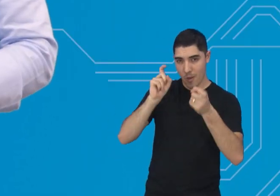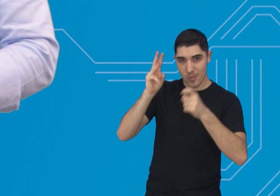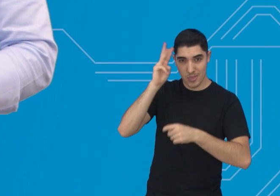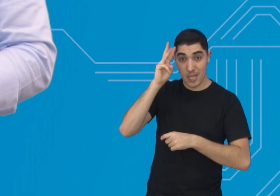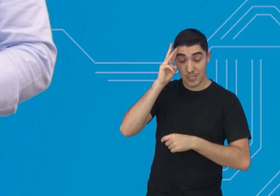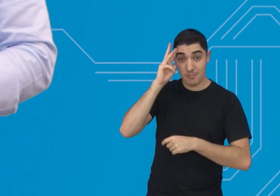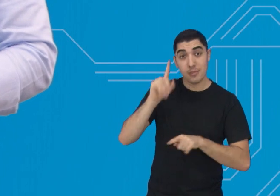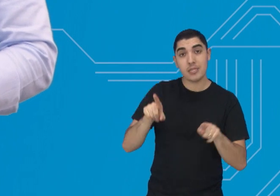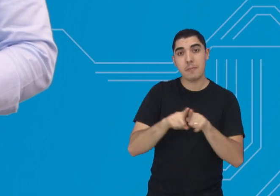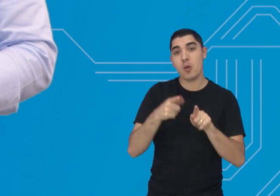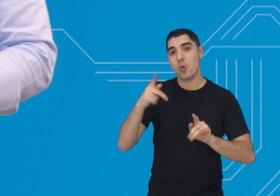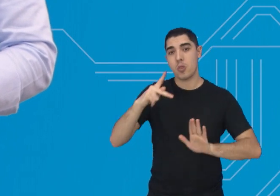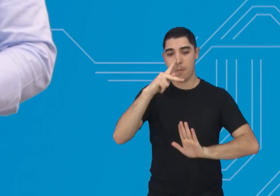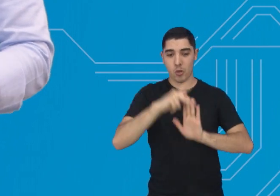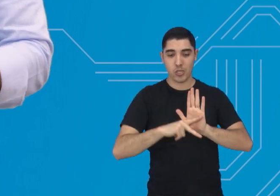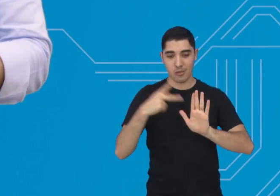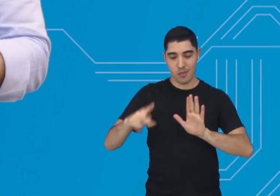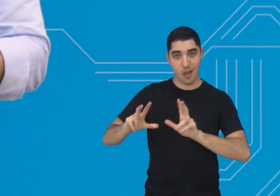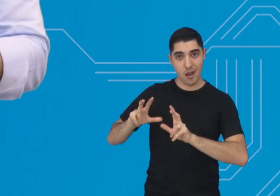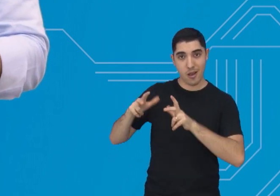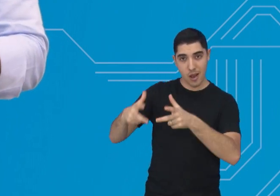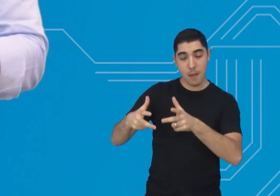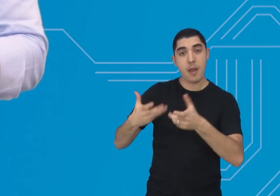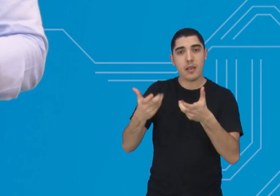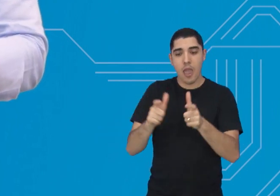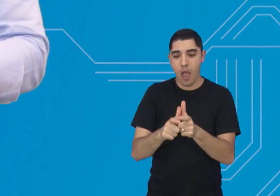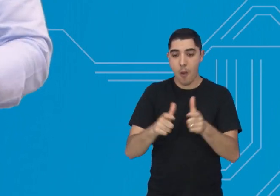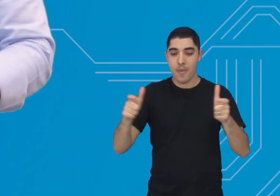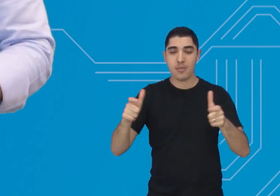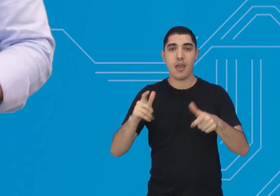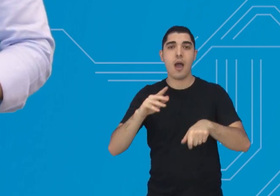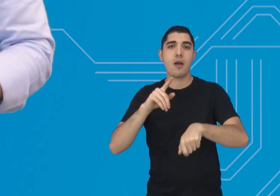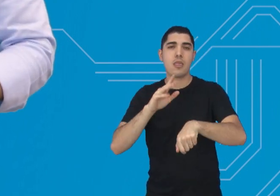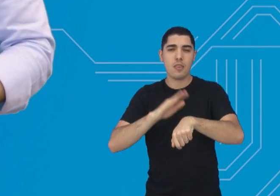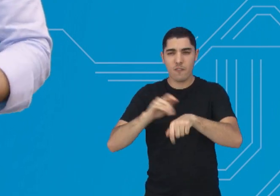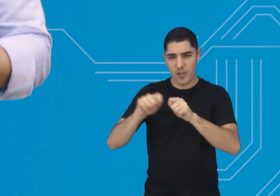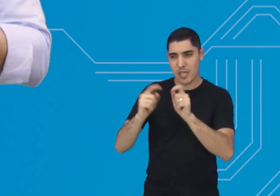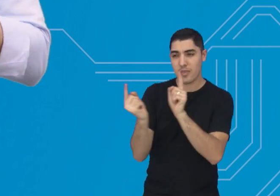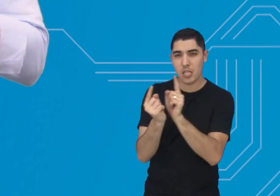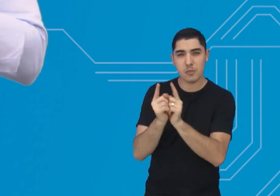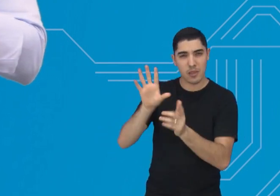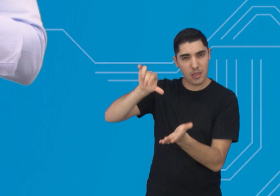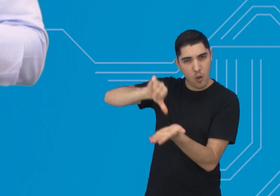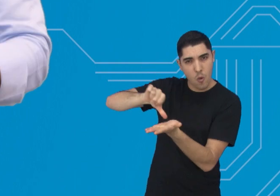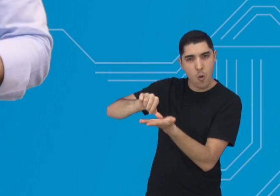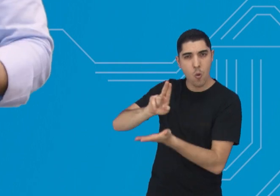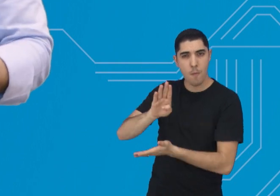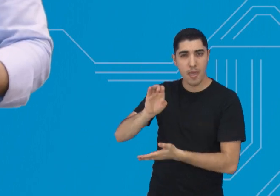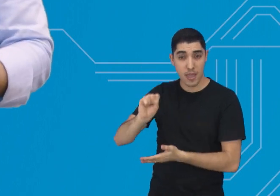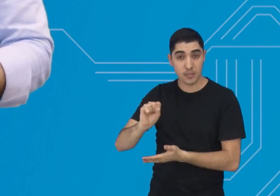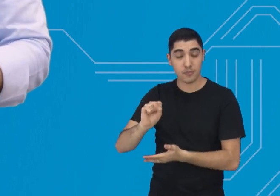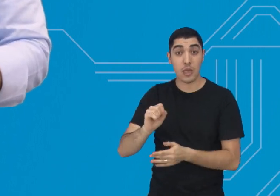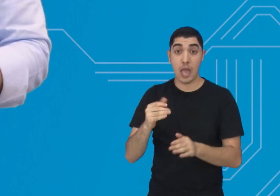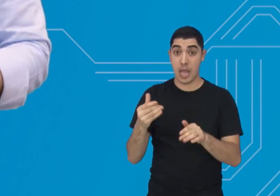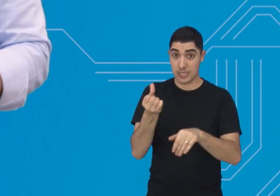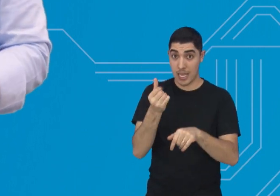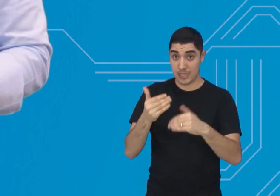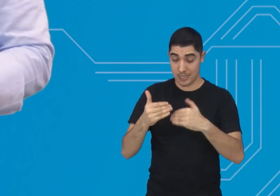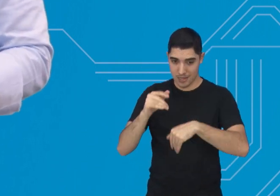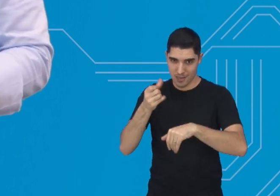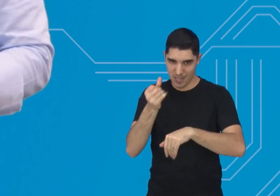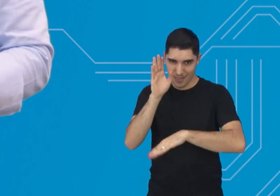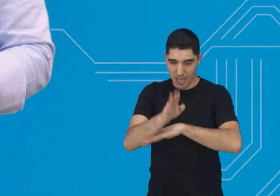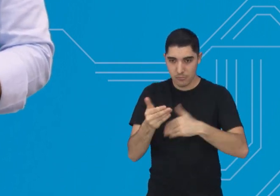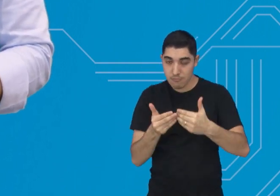ainda o projeto aprovado na Câmara prevê ampliar o horário de atendimento das UBSs, que iria além das 6 da tarde. Isso para ajudar